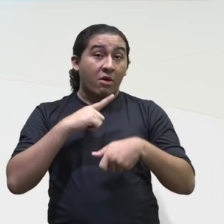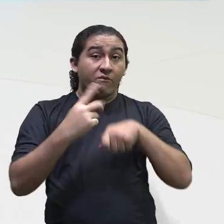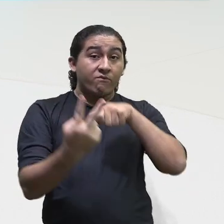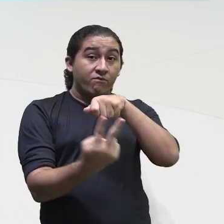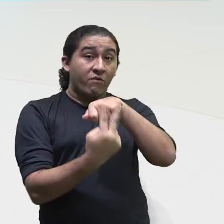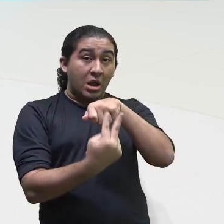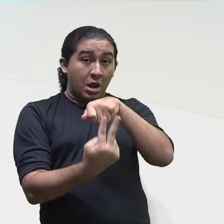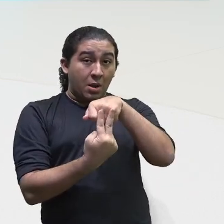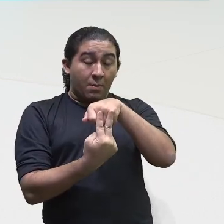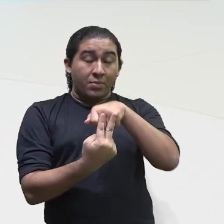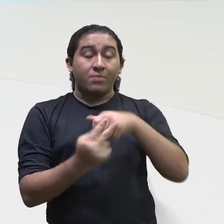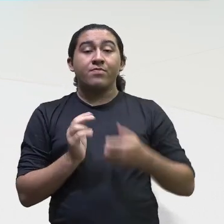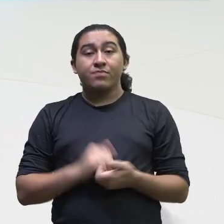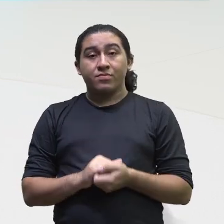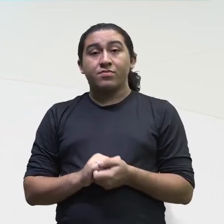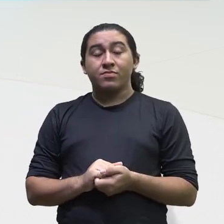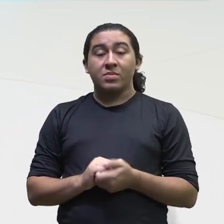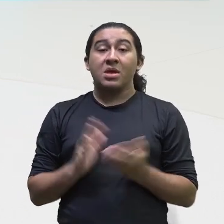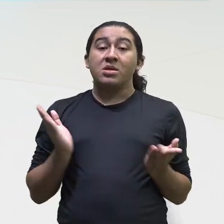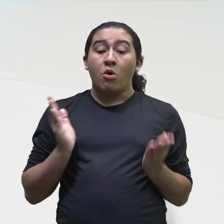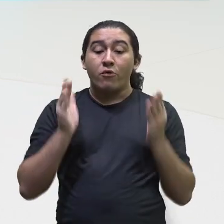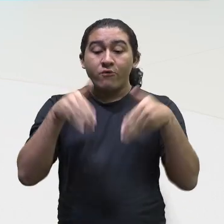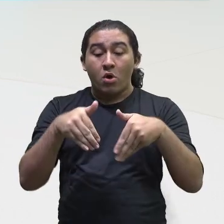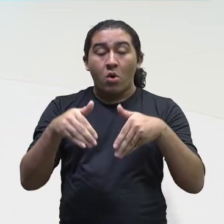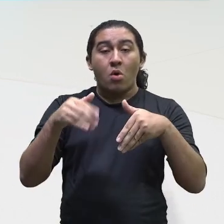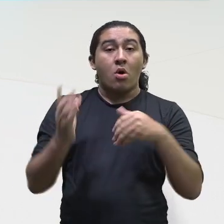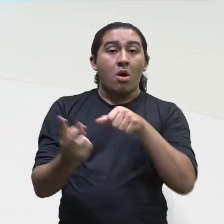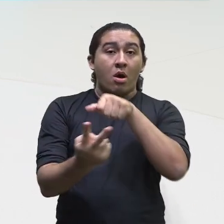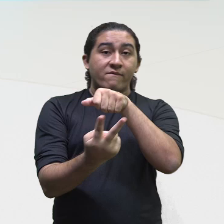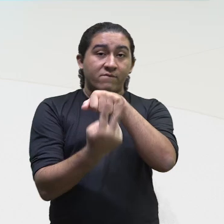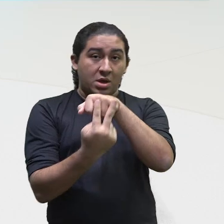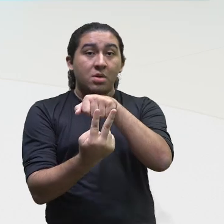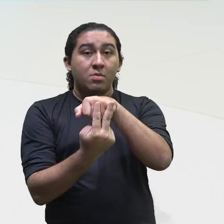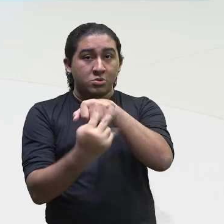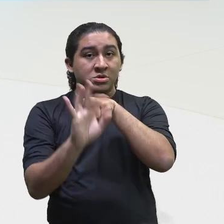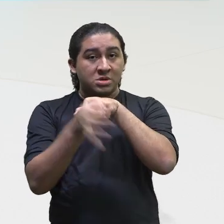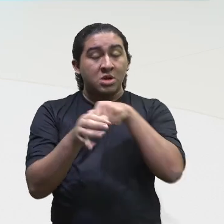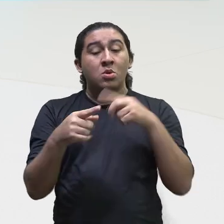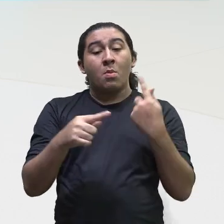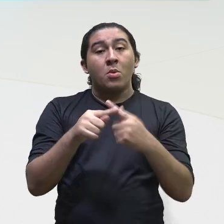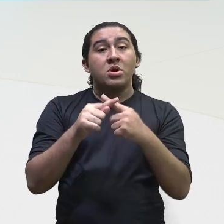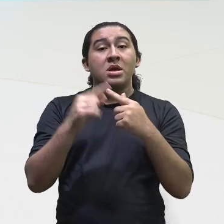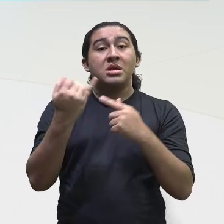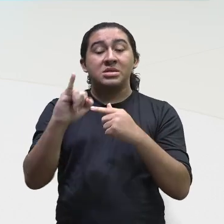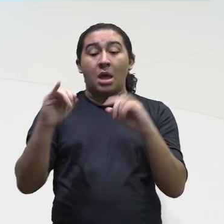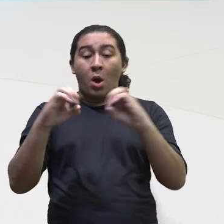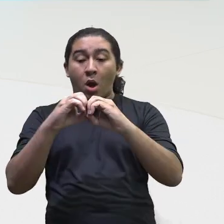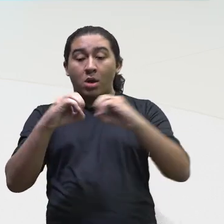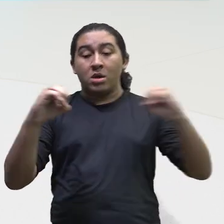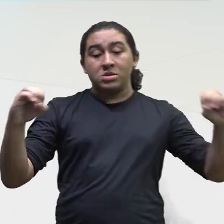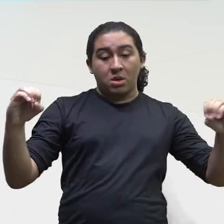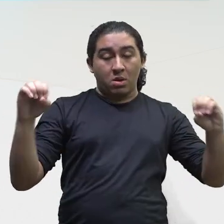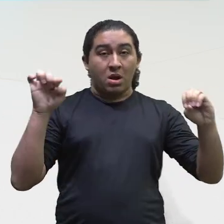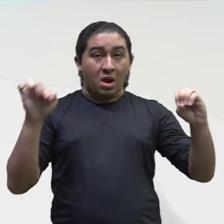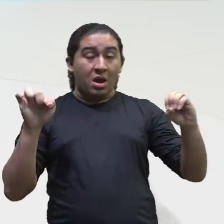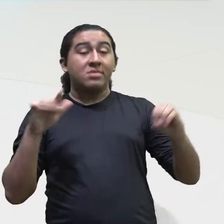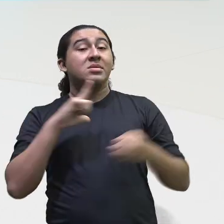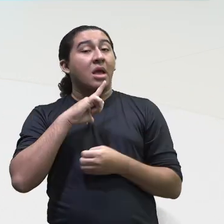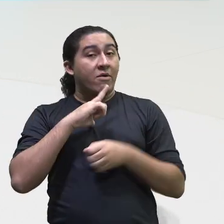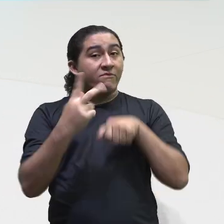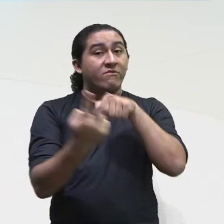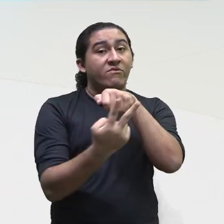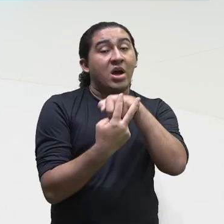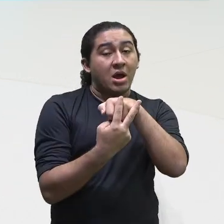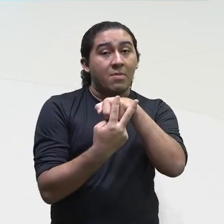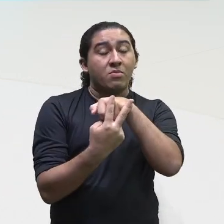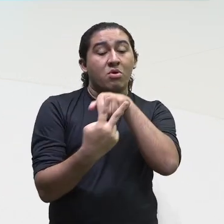Então o centro é ali, o que foca na nossa oração? O verbo, porque é o verbo que vai nos dar bastante informação, como